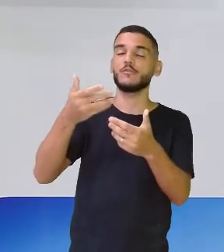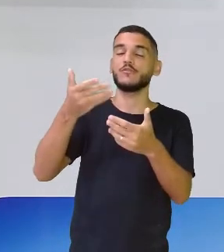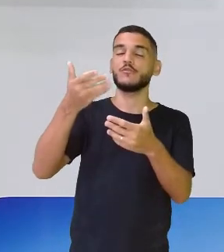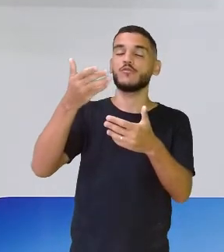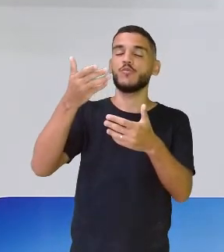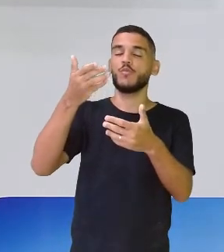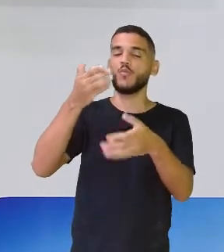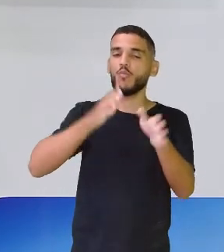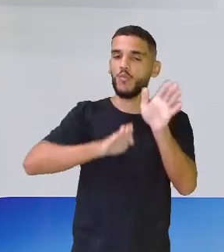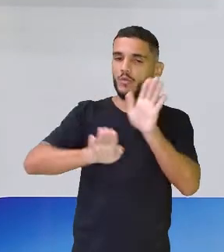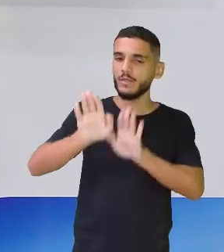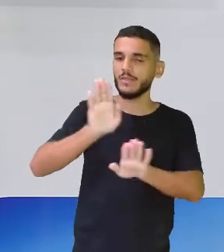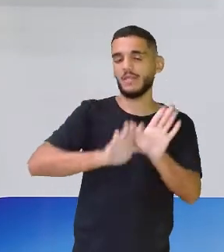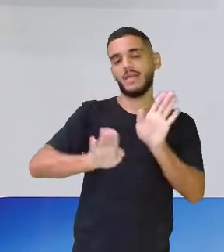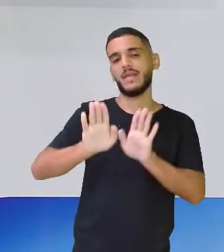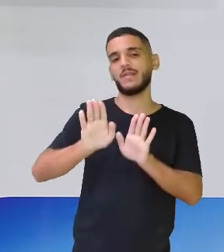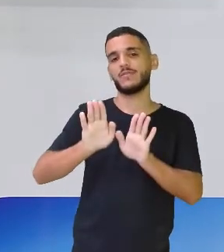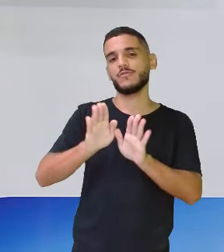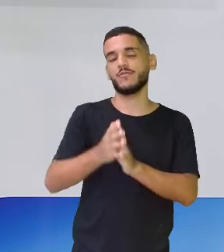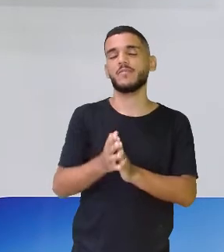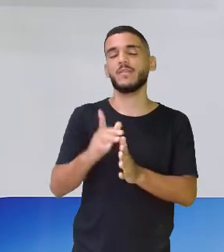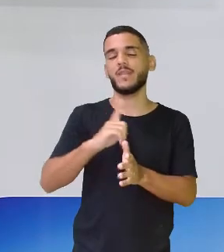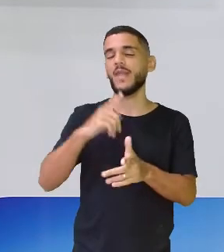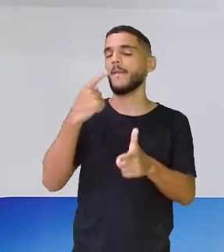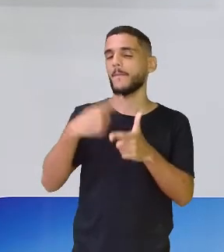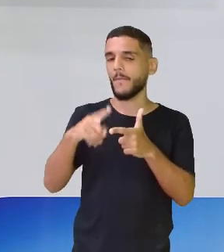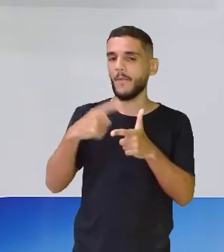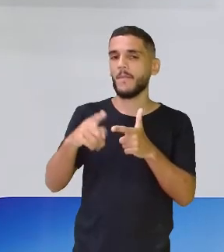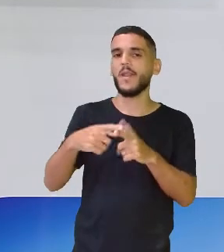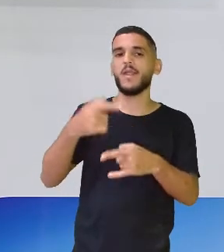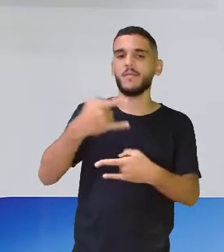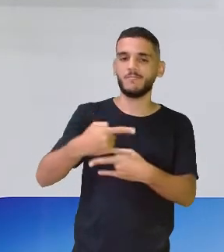a coluna. Veja, na cabeça, mas ele é condutor